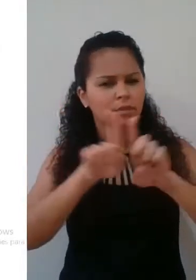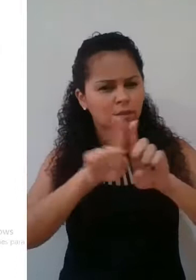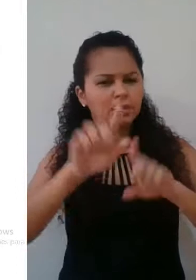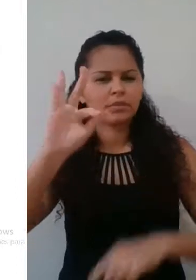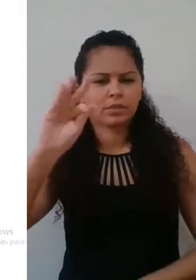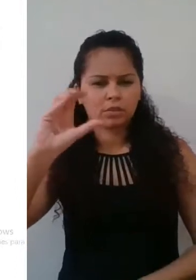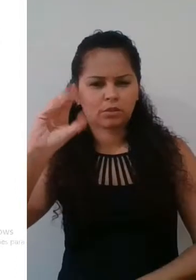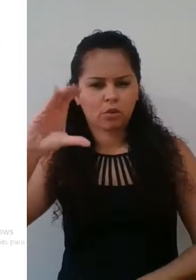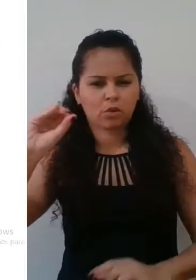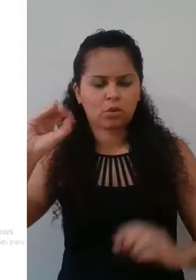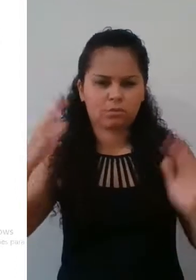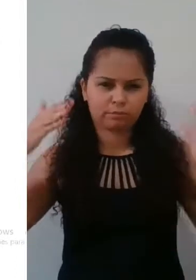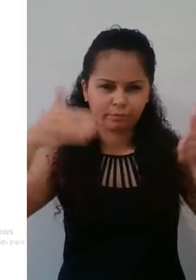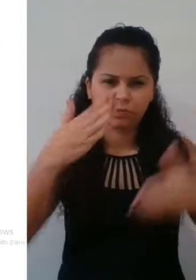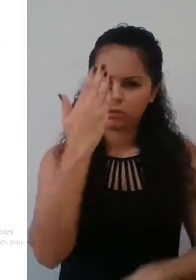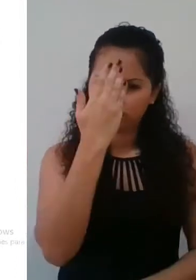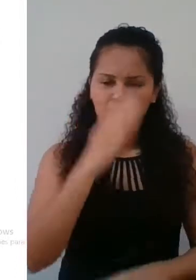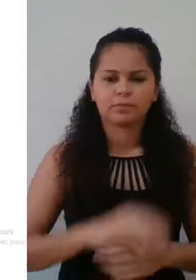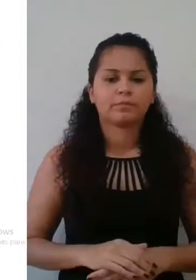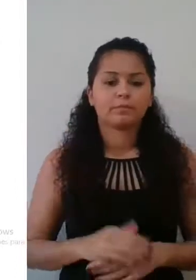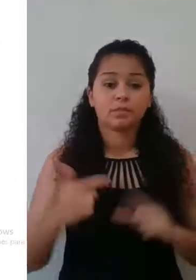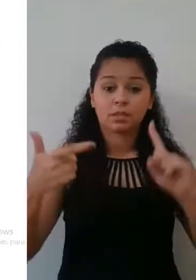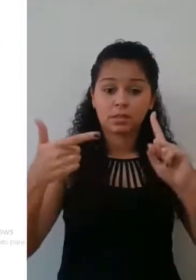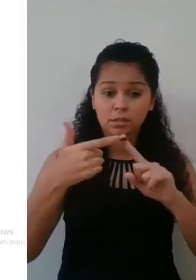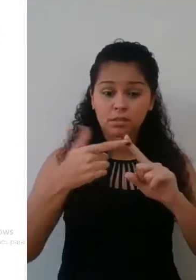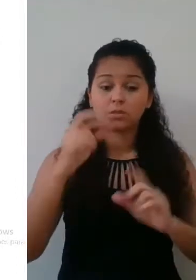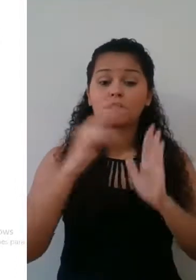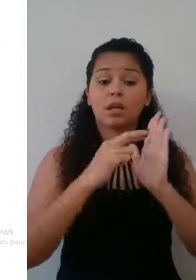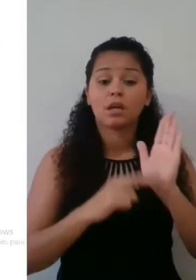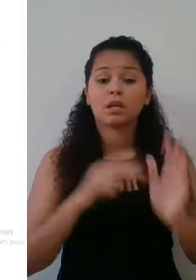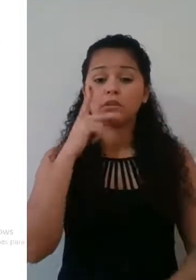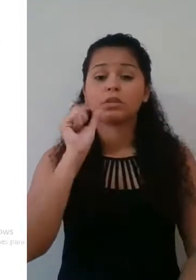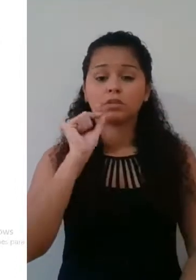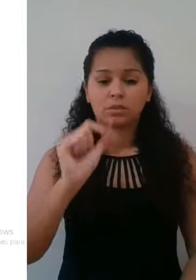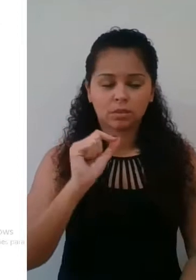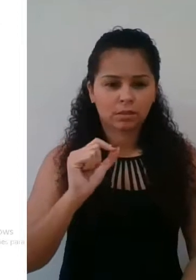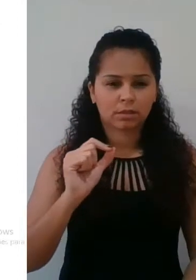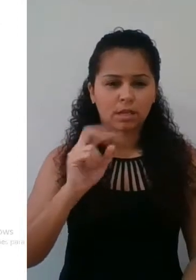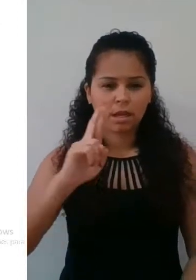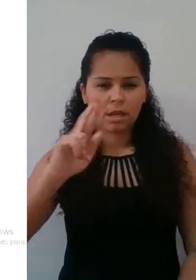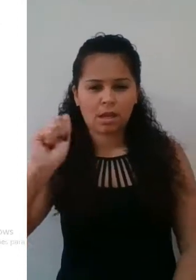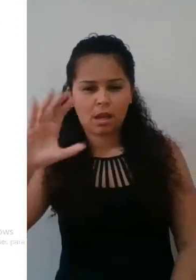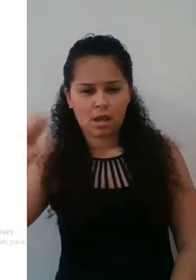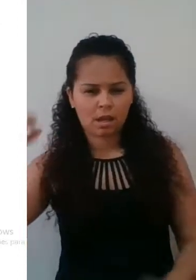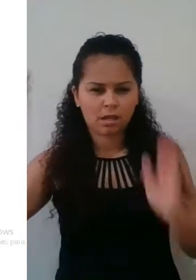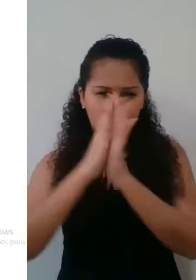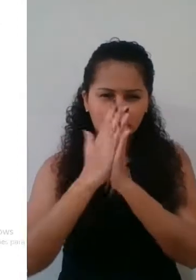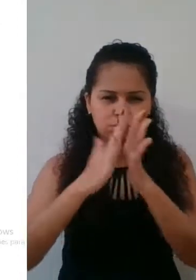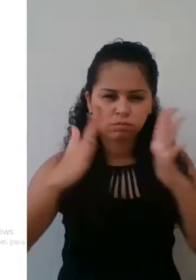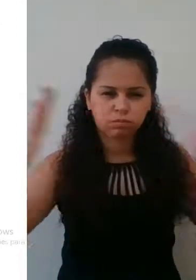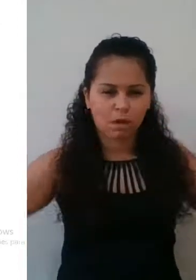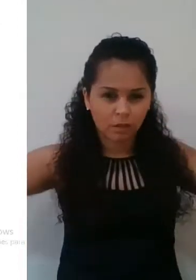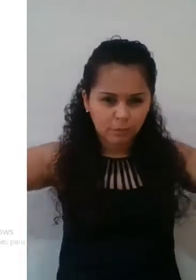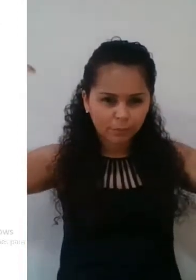ok? Segundo raio notável, diz o seguinte: todo raio luminoso que incide no vértice do espelho